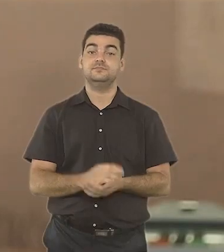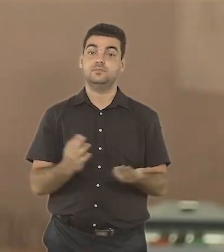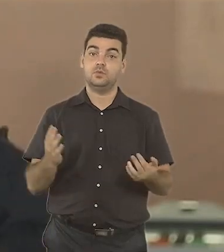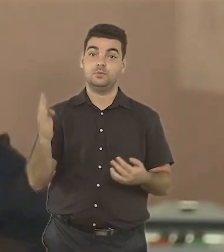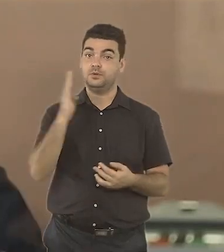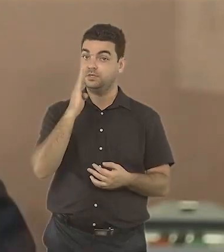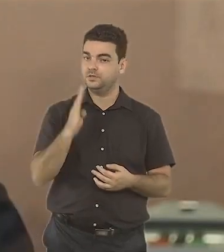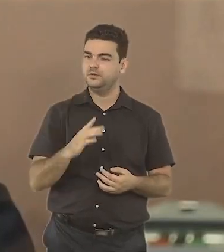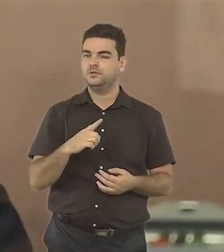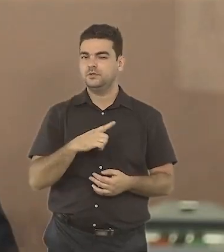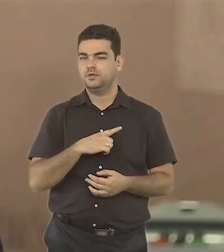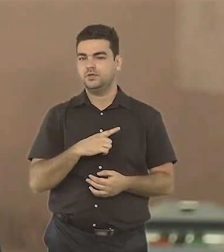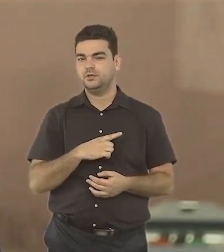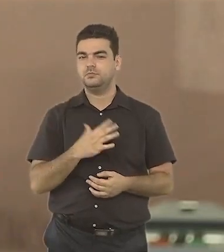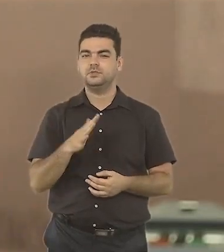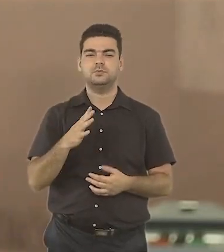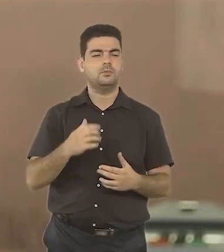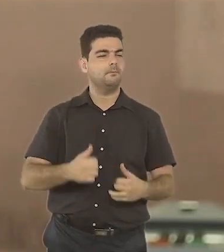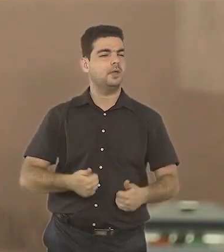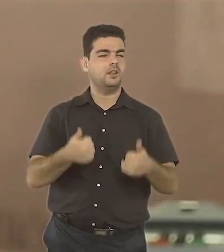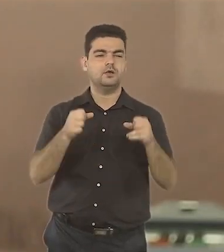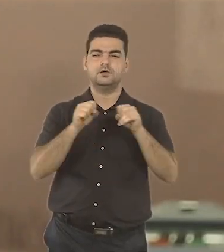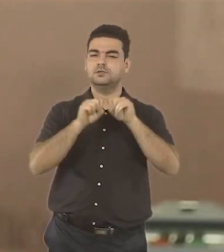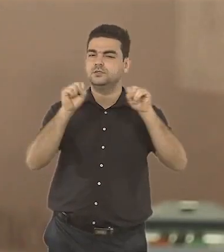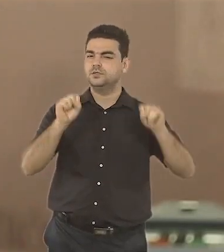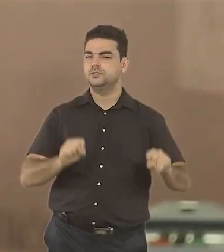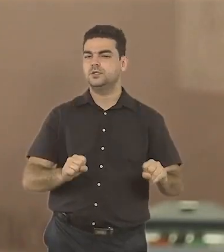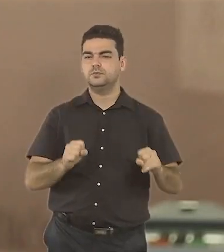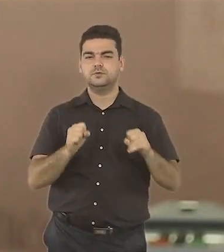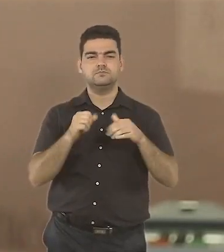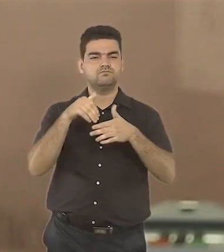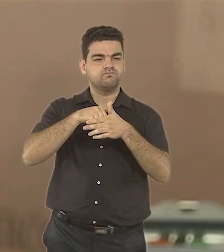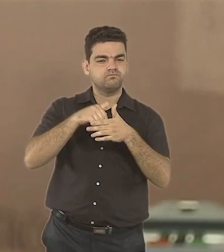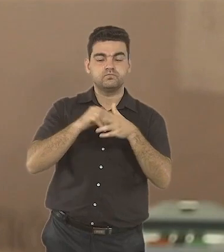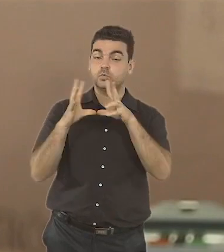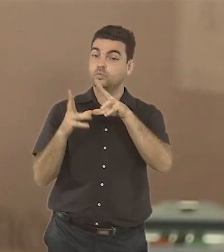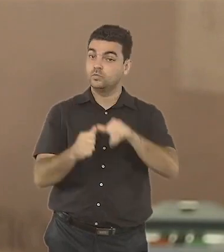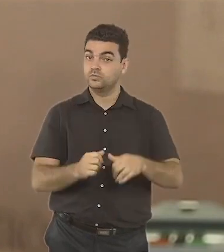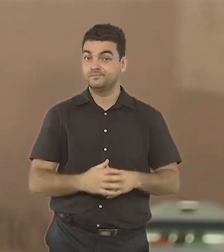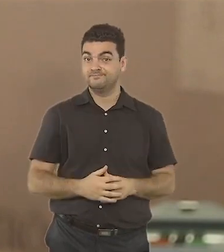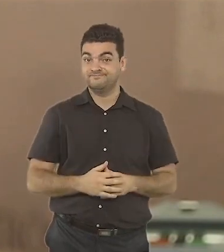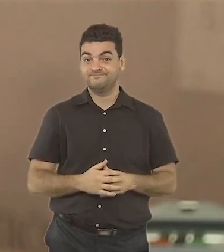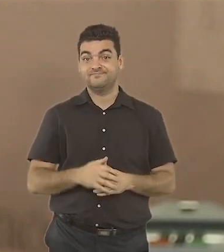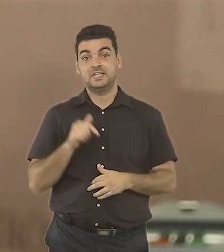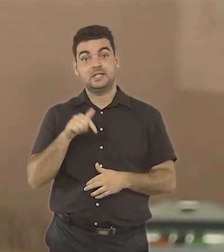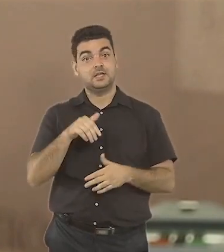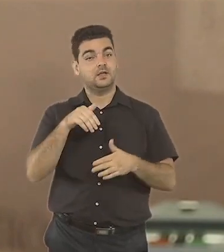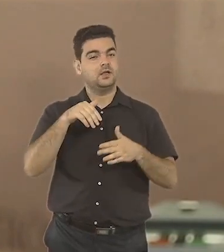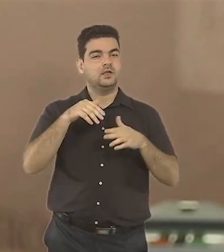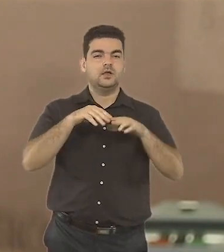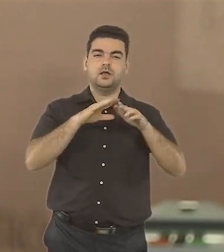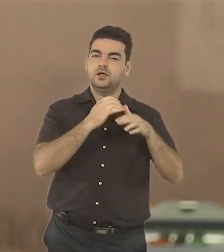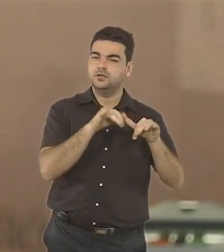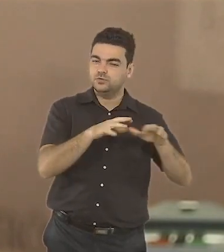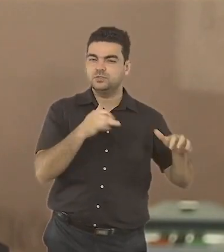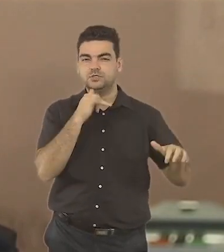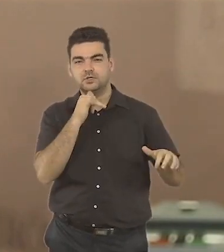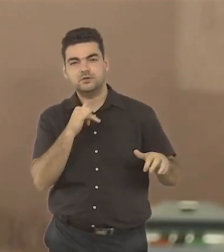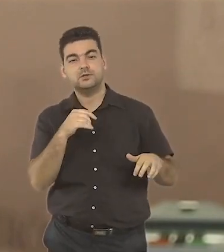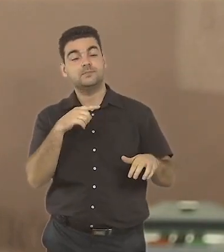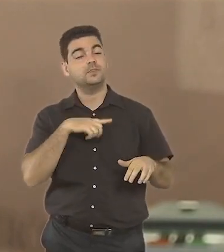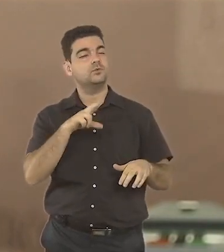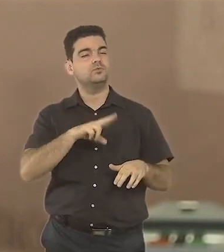O Brasil tem, provavelmente, o melhor sistema de apuração eleitoral do mundo. As urnas eletrônicas são